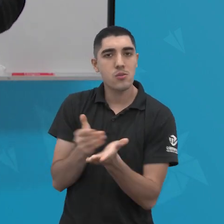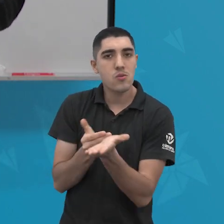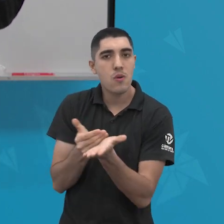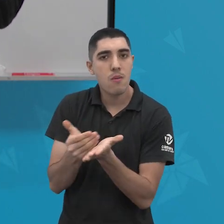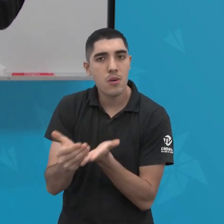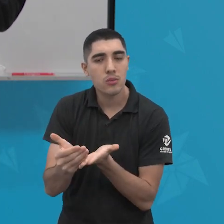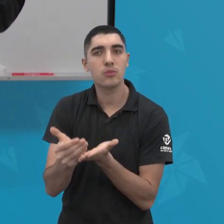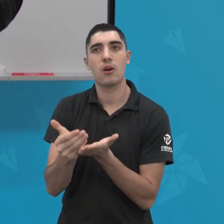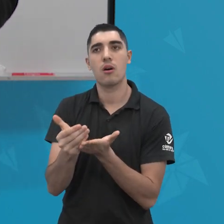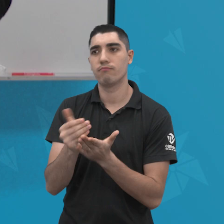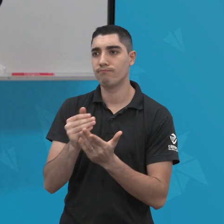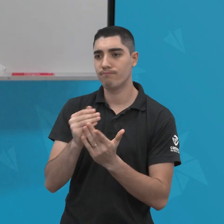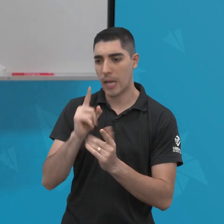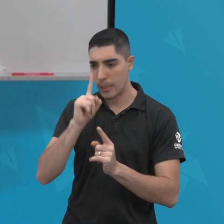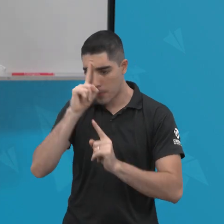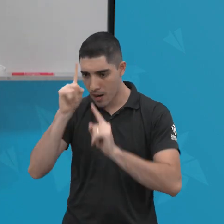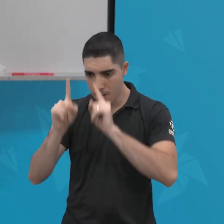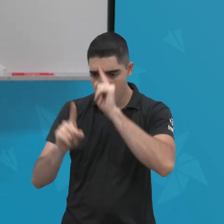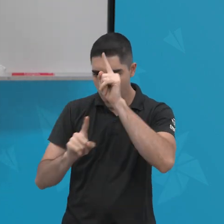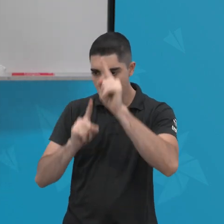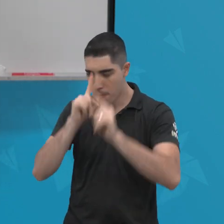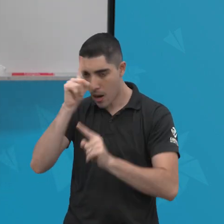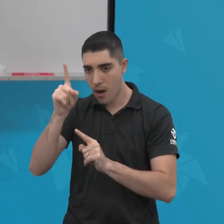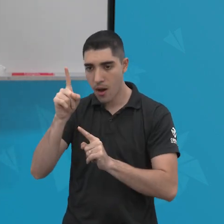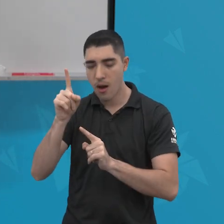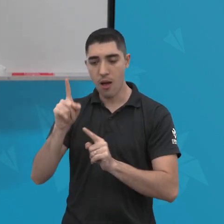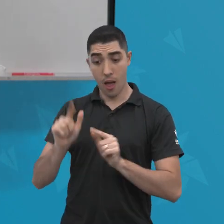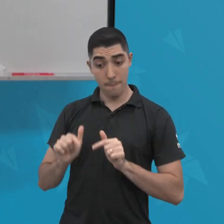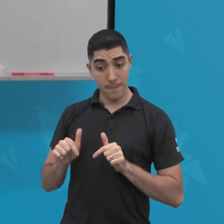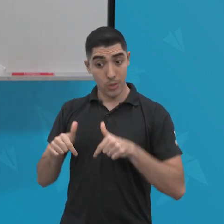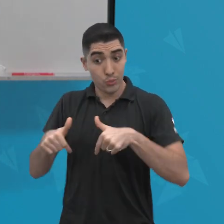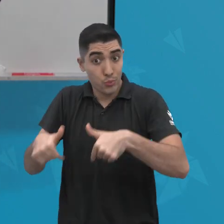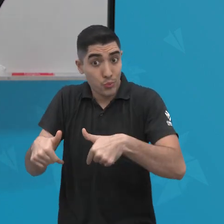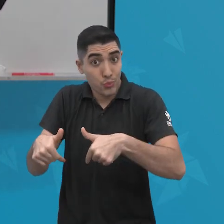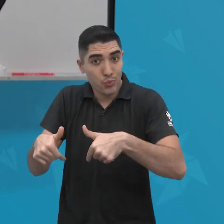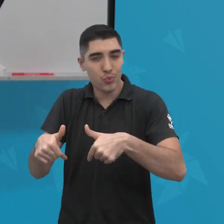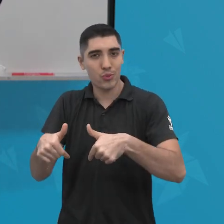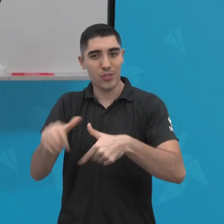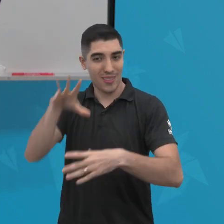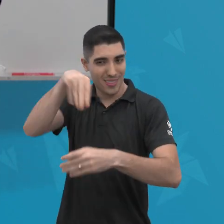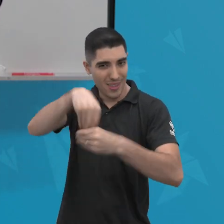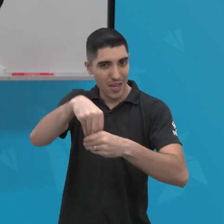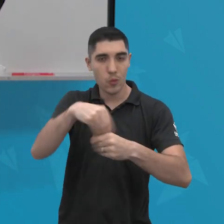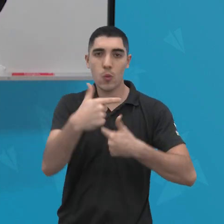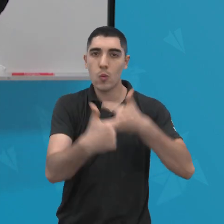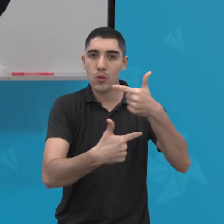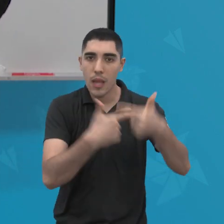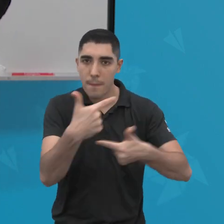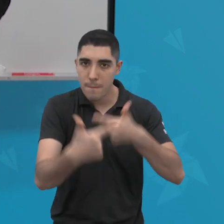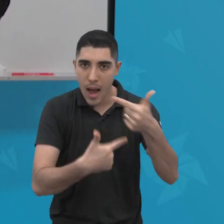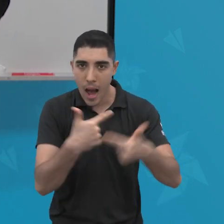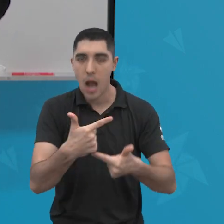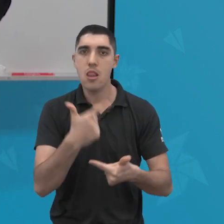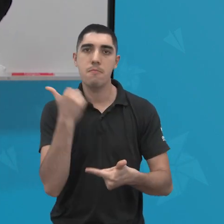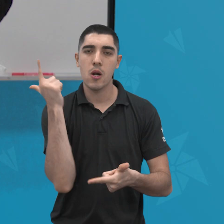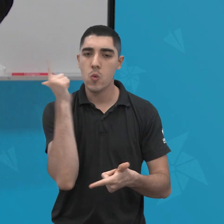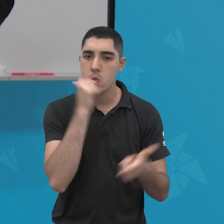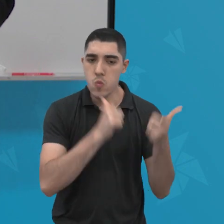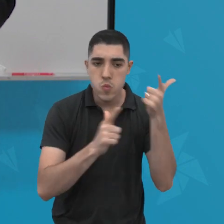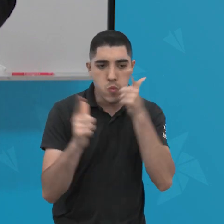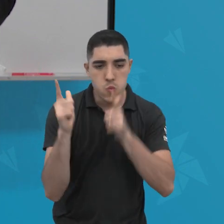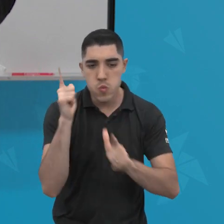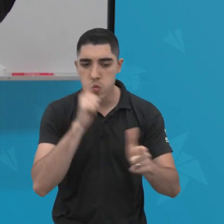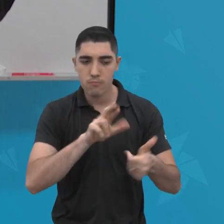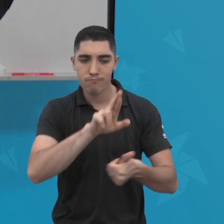criou condições para um determinado tipo de exercício do trabalho e da prática